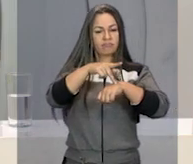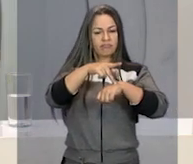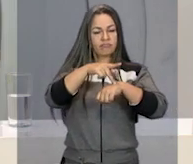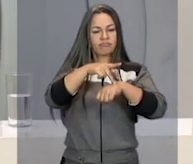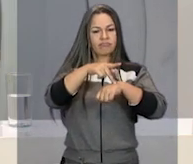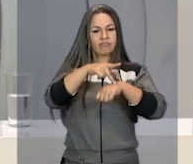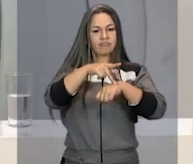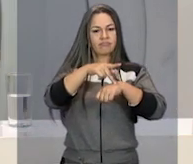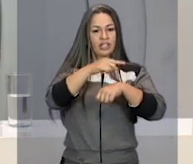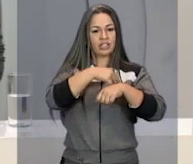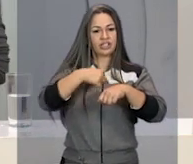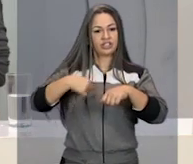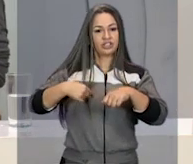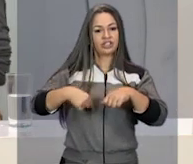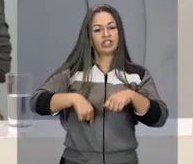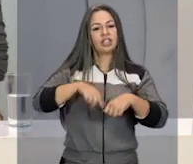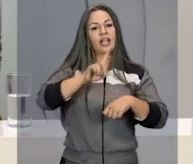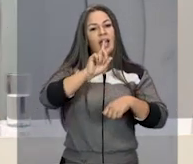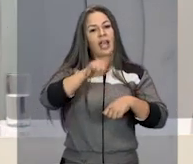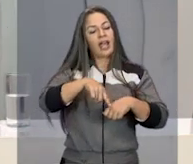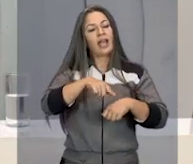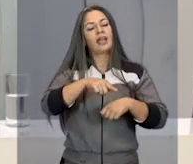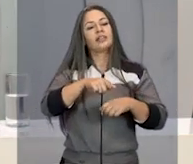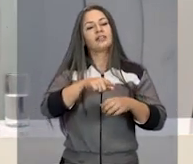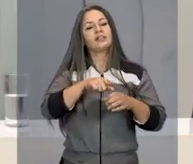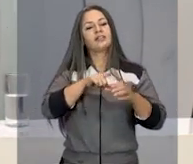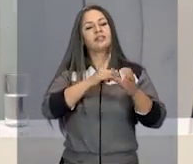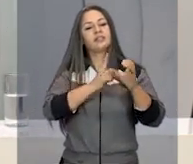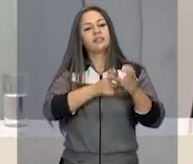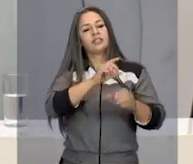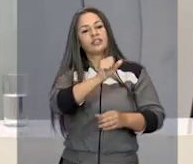socialista durante o século XX, hoje a China é capitalista,